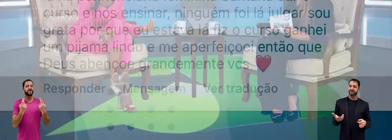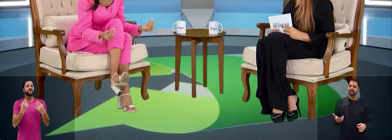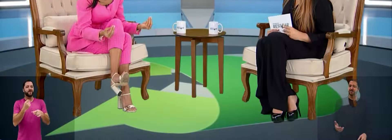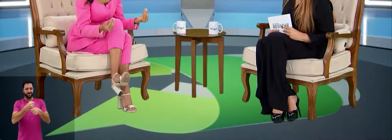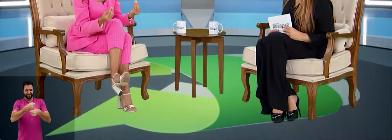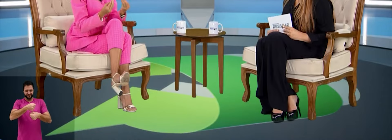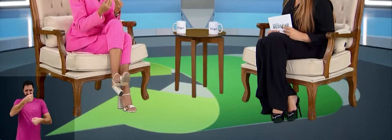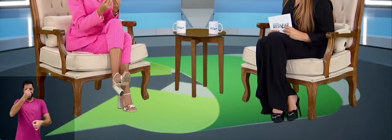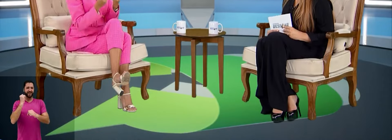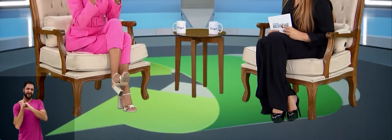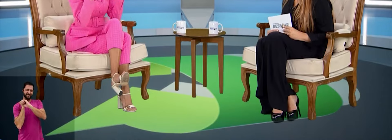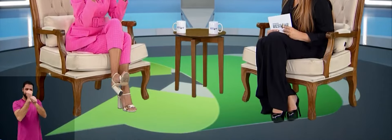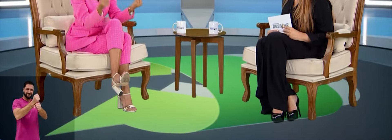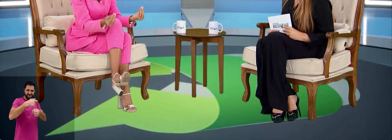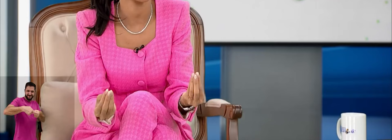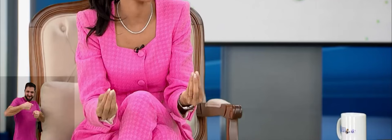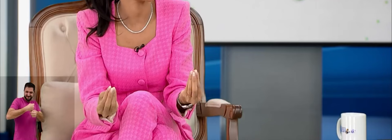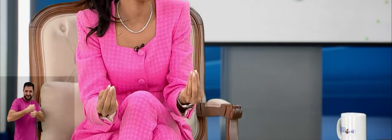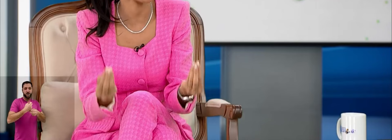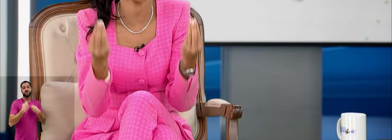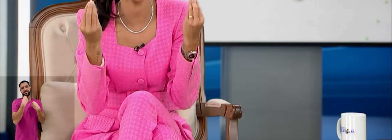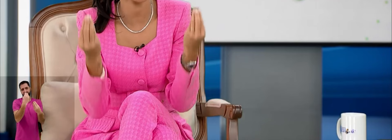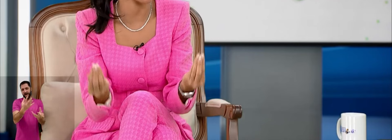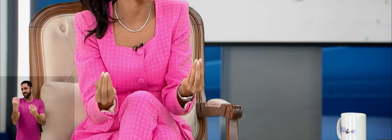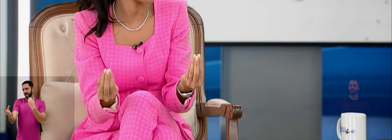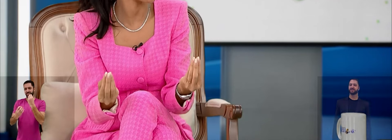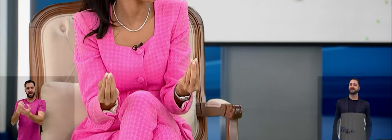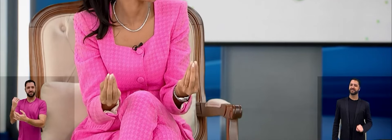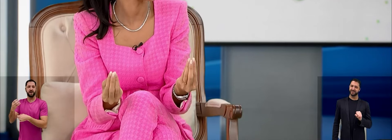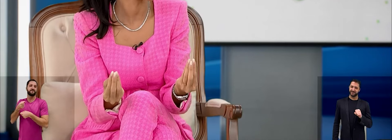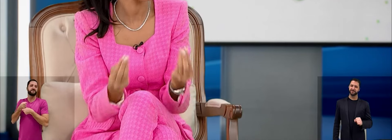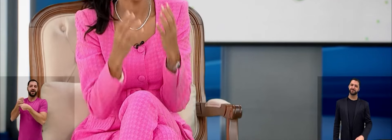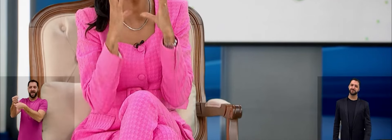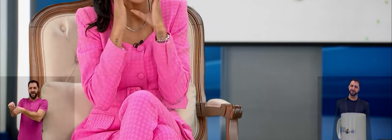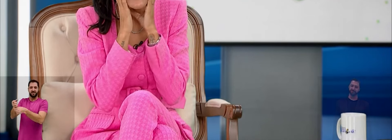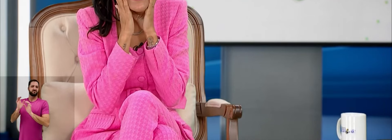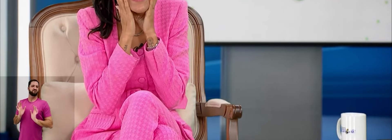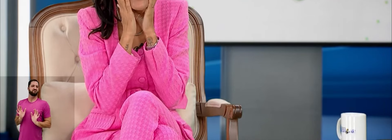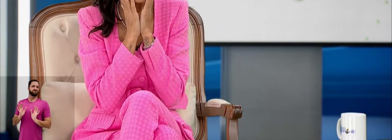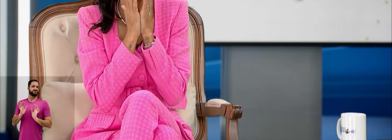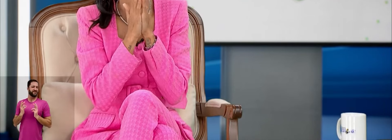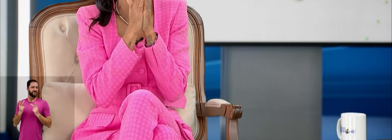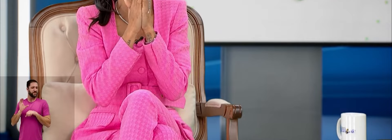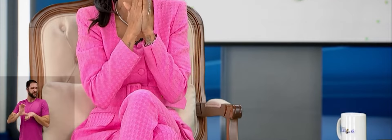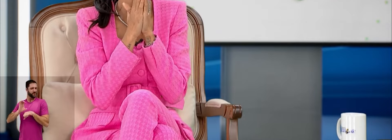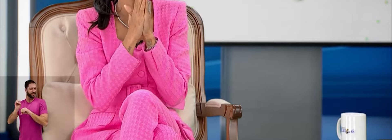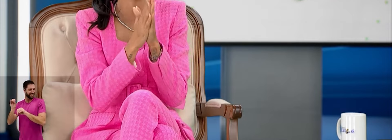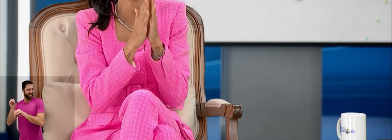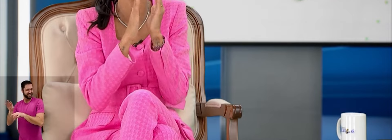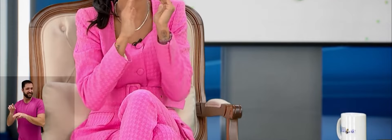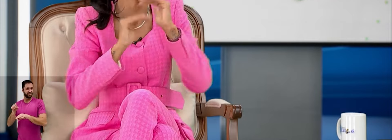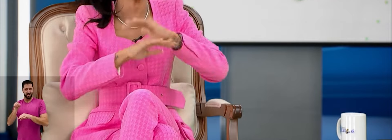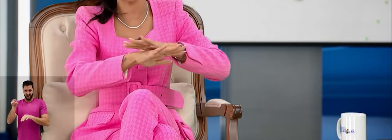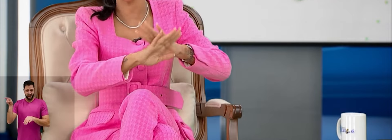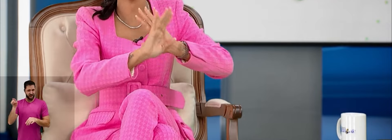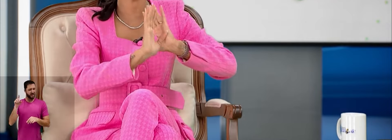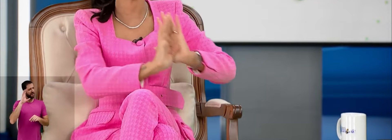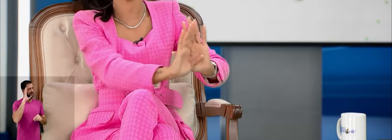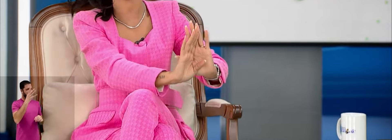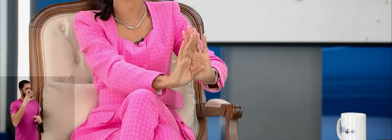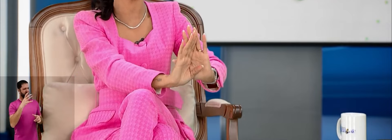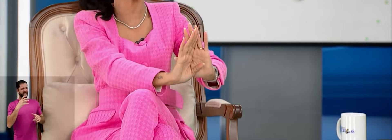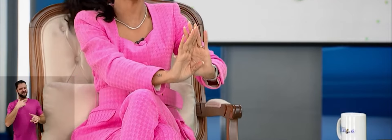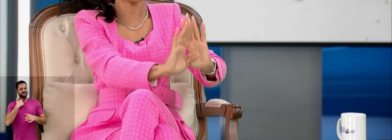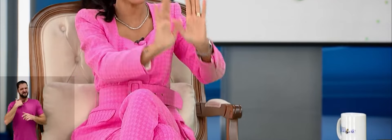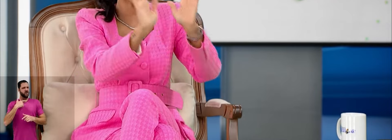ferramenta. A gente leva vara para elas pescarem, entendeu? Sim. E isso é incrível, porque assim, ela saiu, ela não tá vivendo, ela não